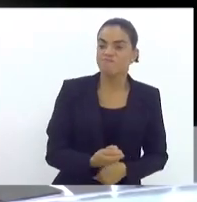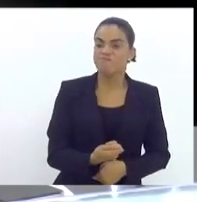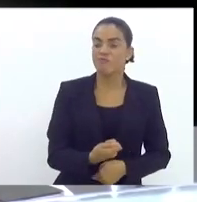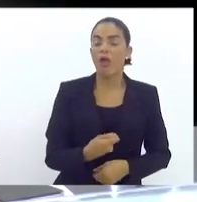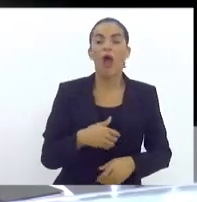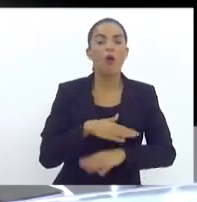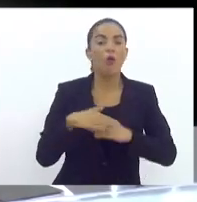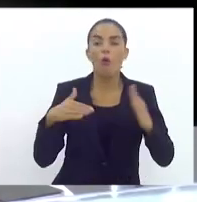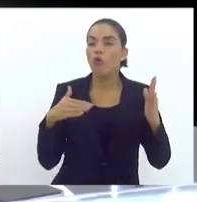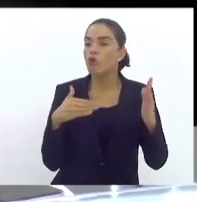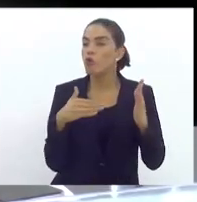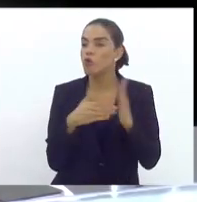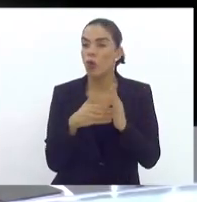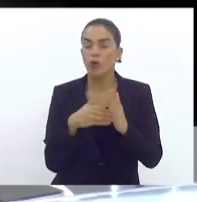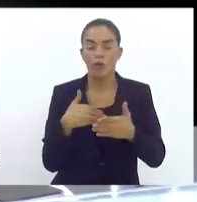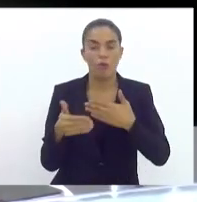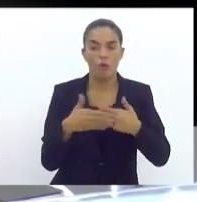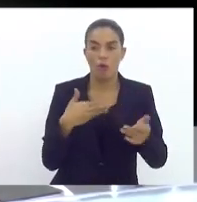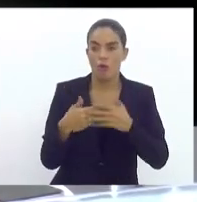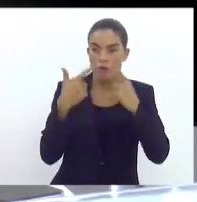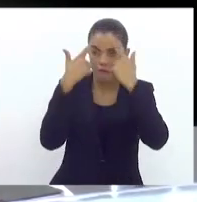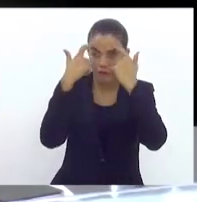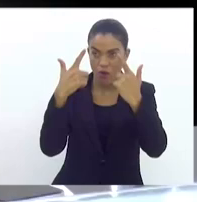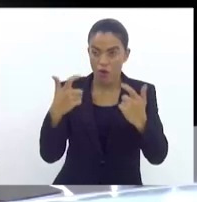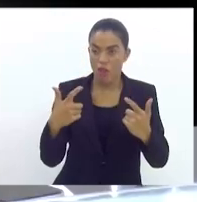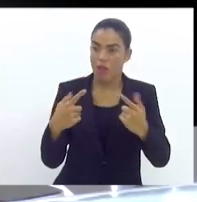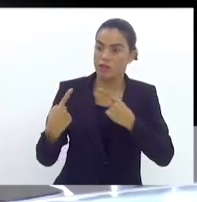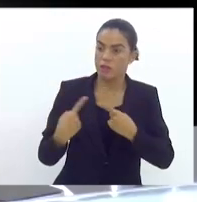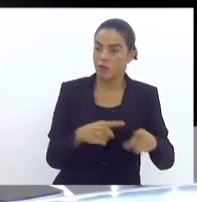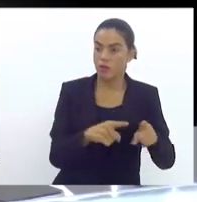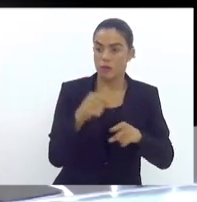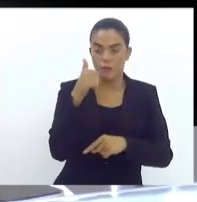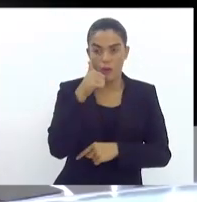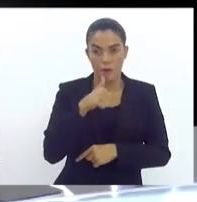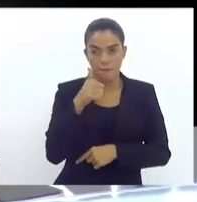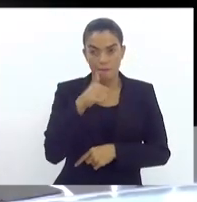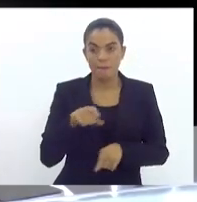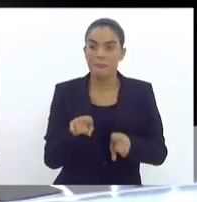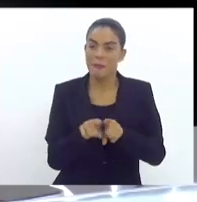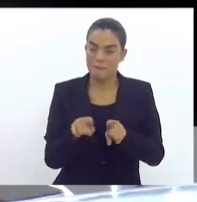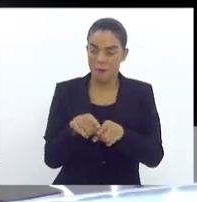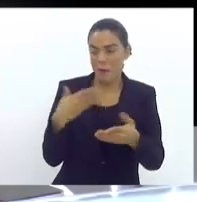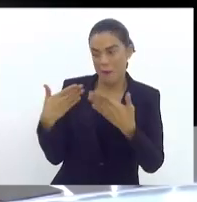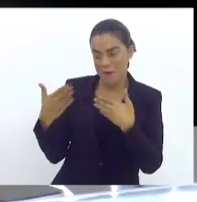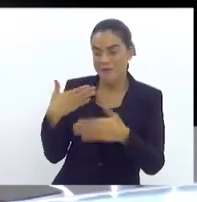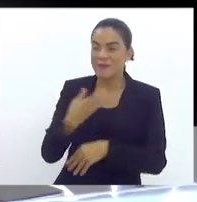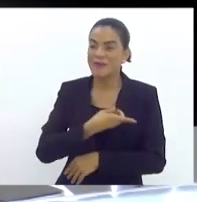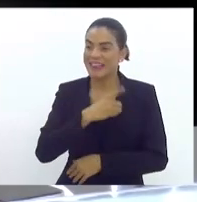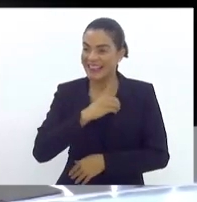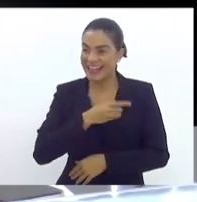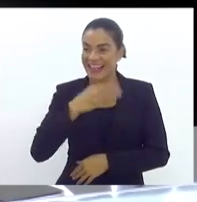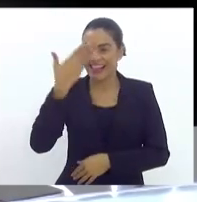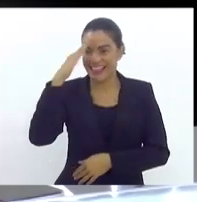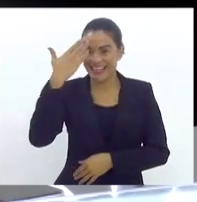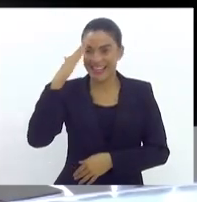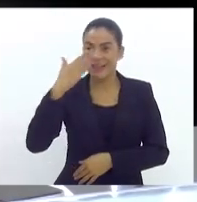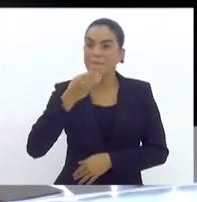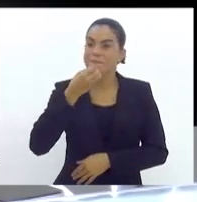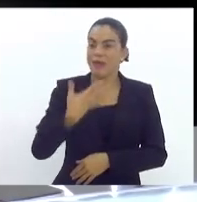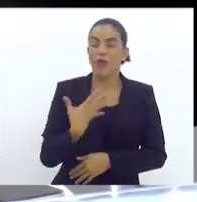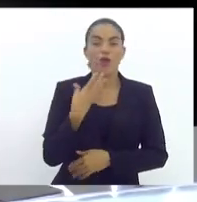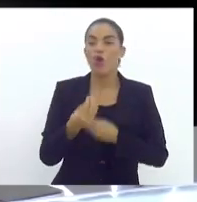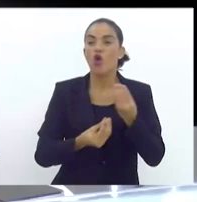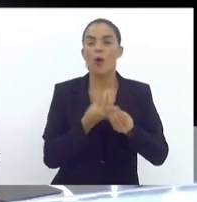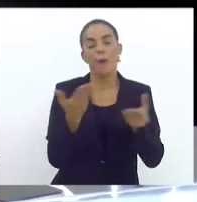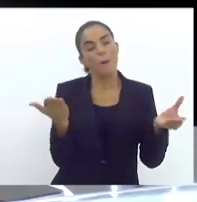a toda e qualquer violência contra a mulher mas não hoje não podemos perder e sei que falou com uma delegada que entende bem o procedimento